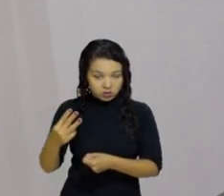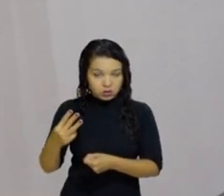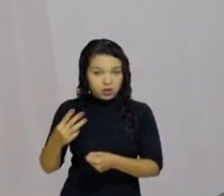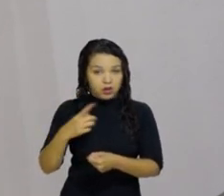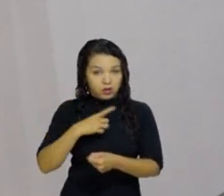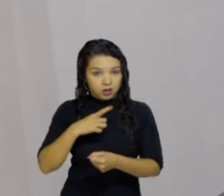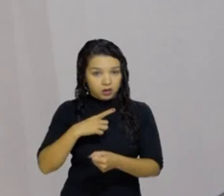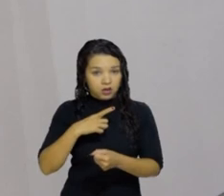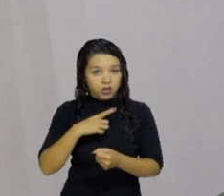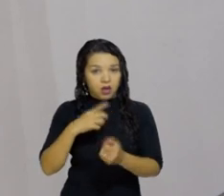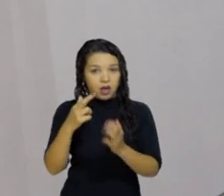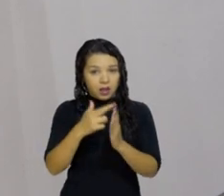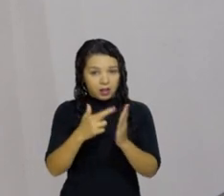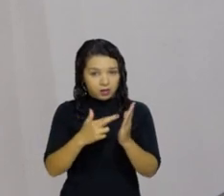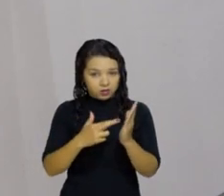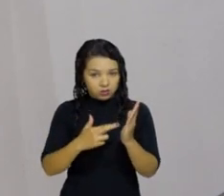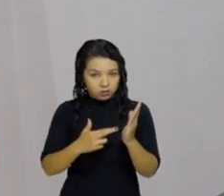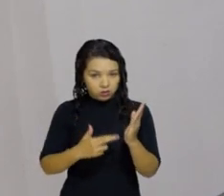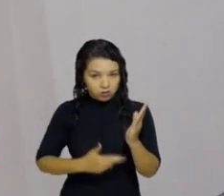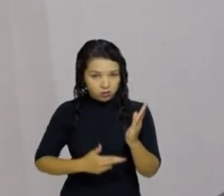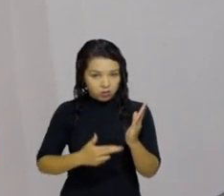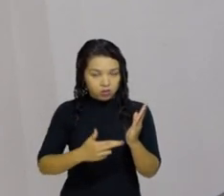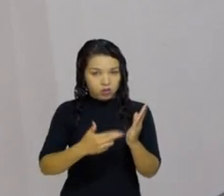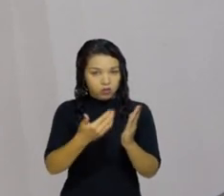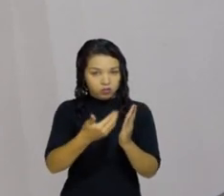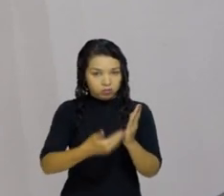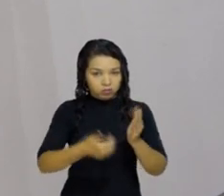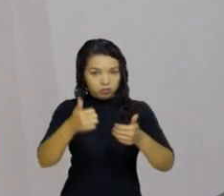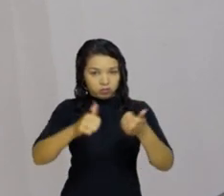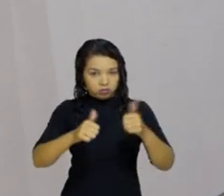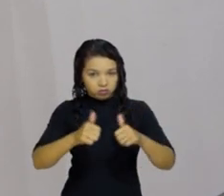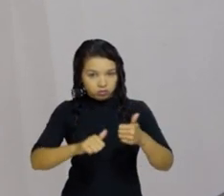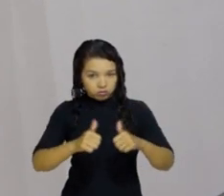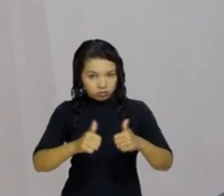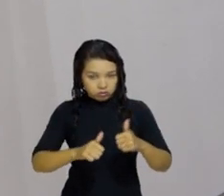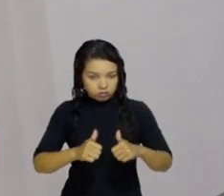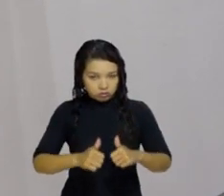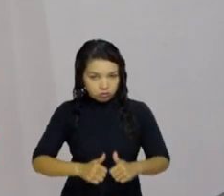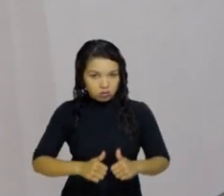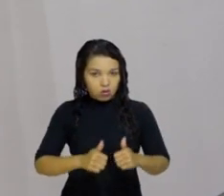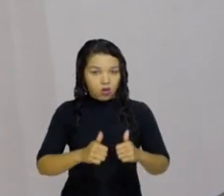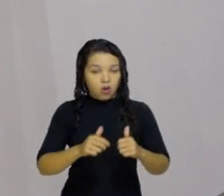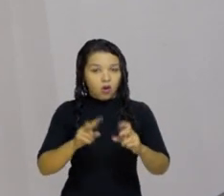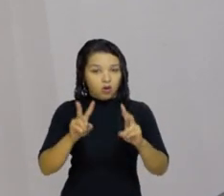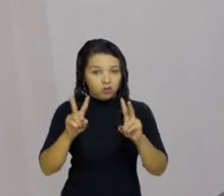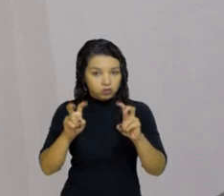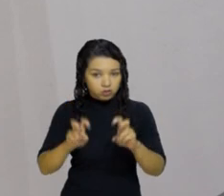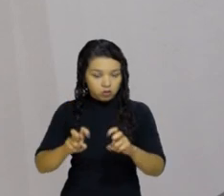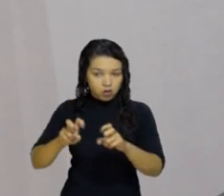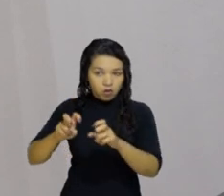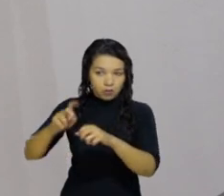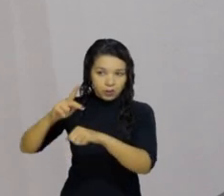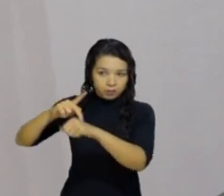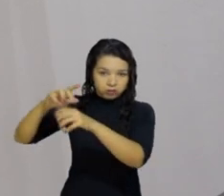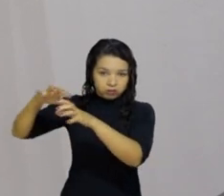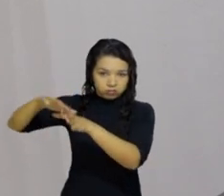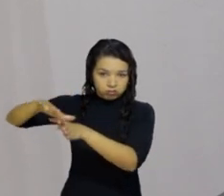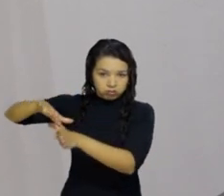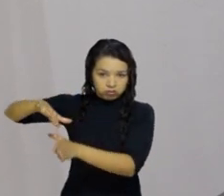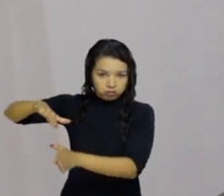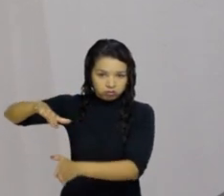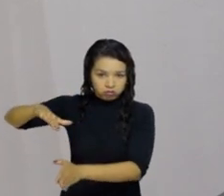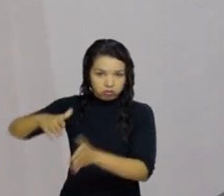de ações de estabilização de encostas e terraplenos na BR-101, entre o quilômetro 220